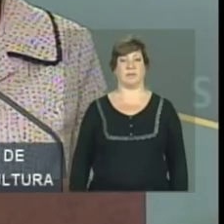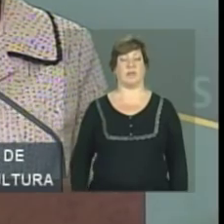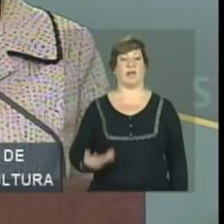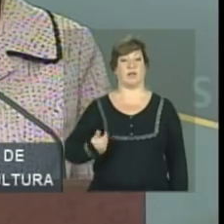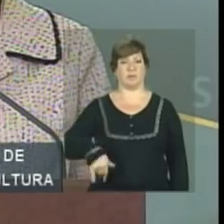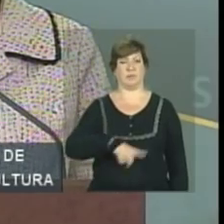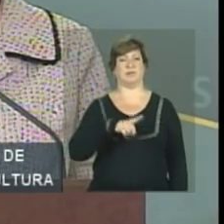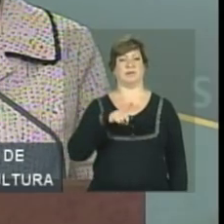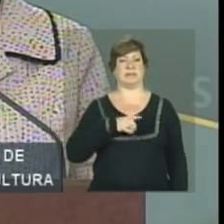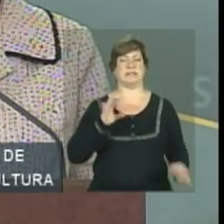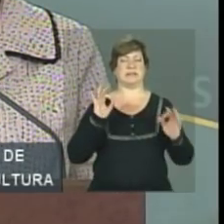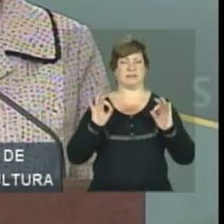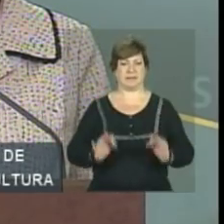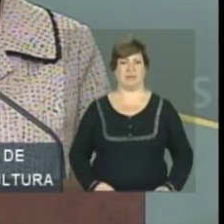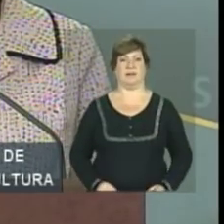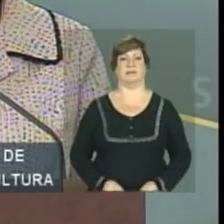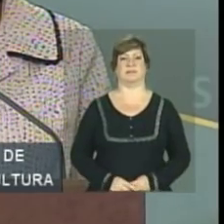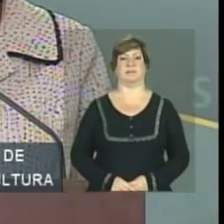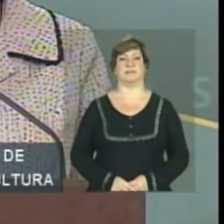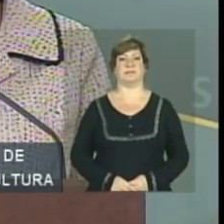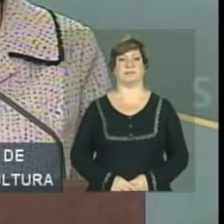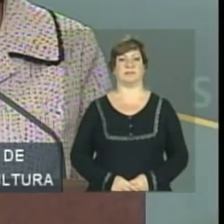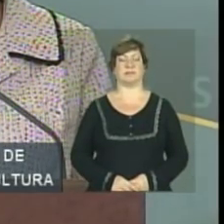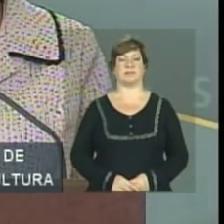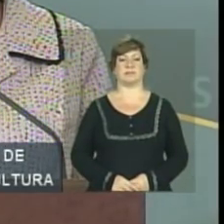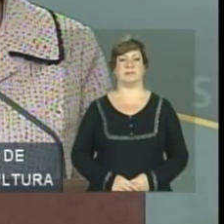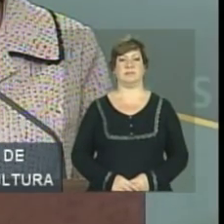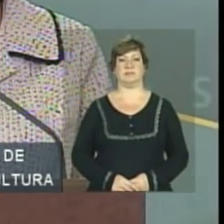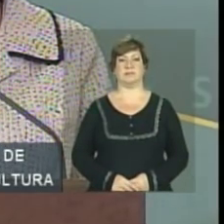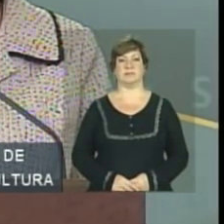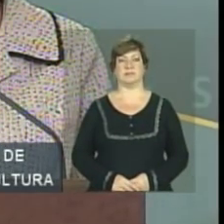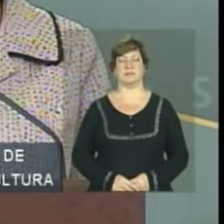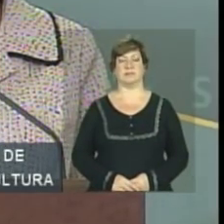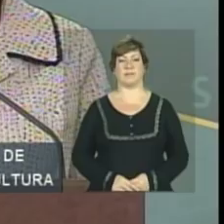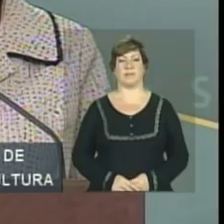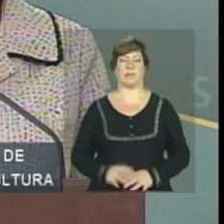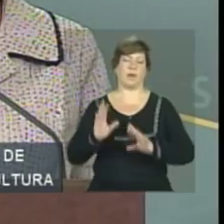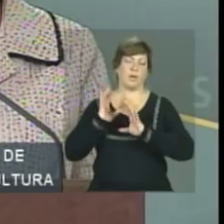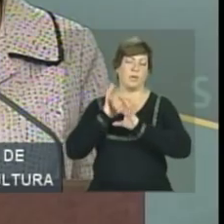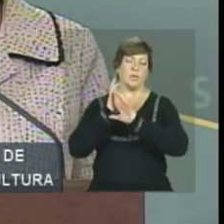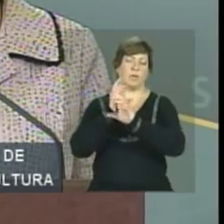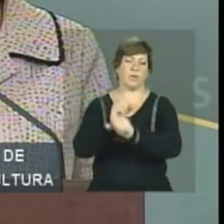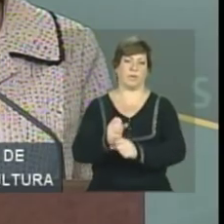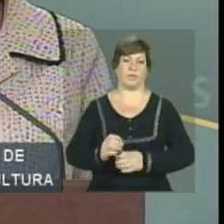temos certeza que, ao longo do caminho,